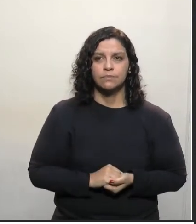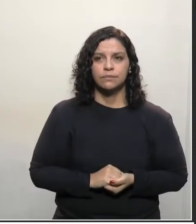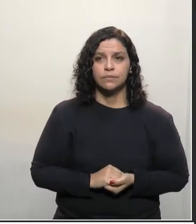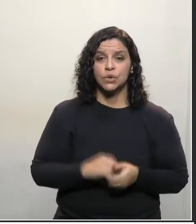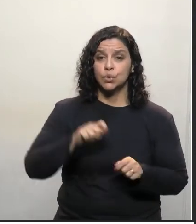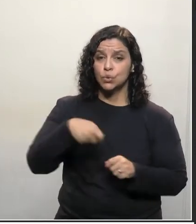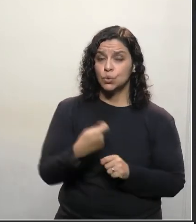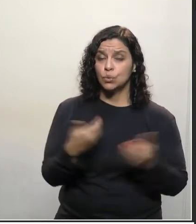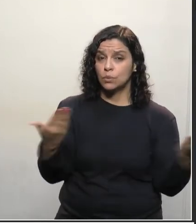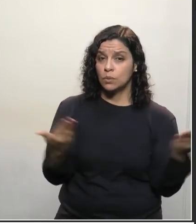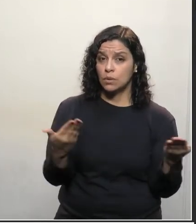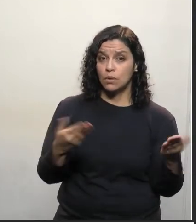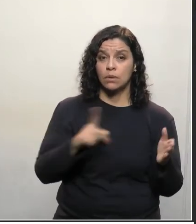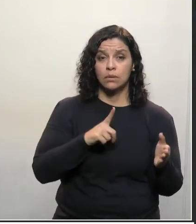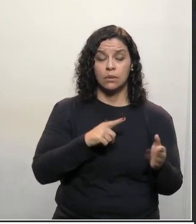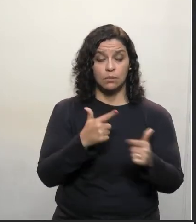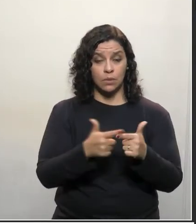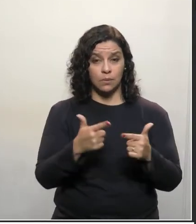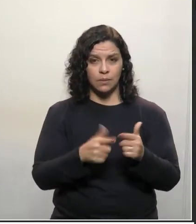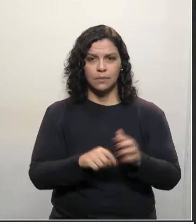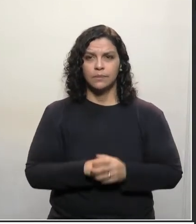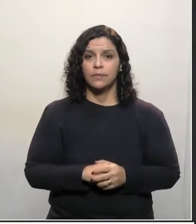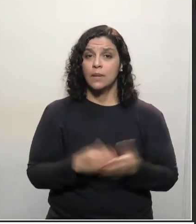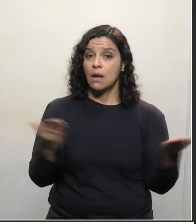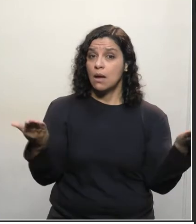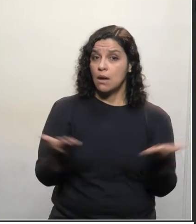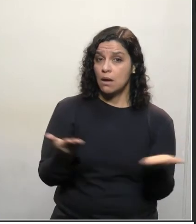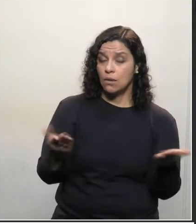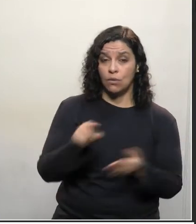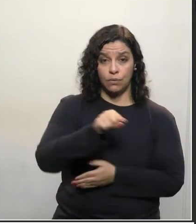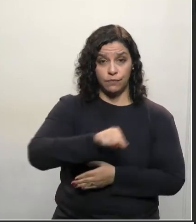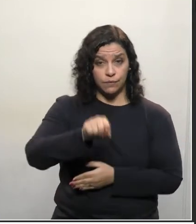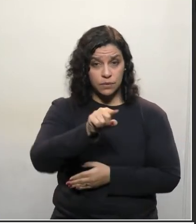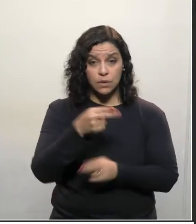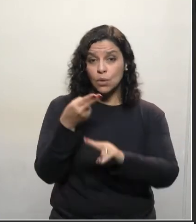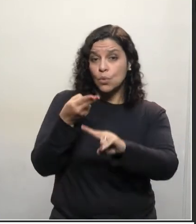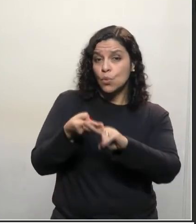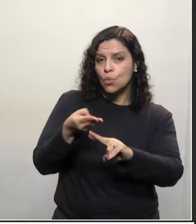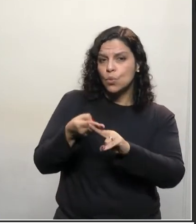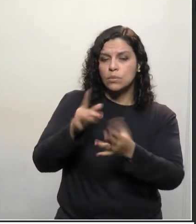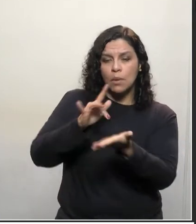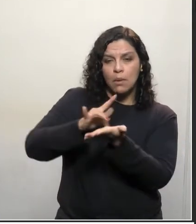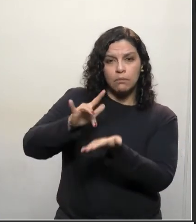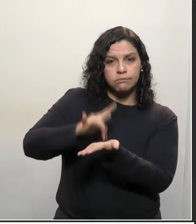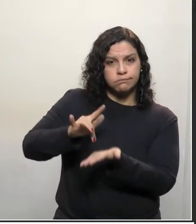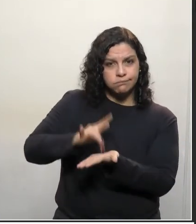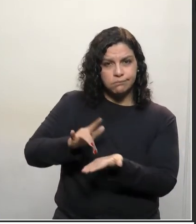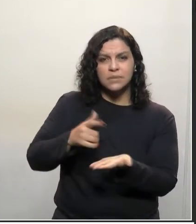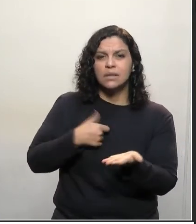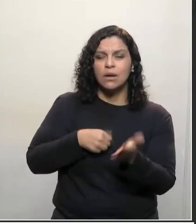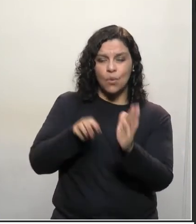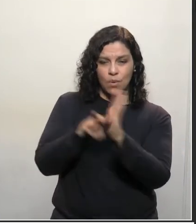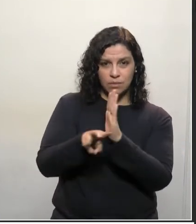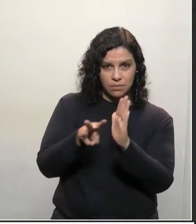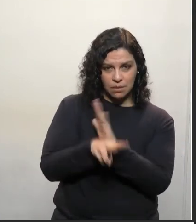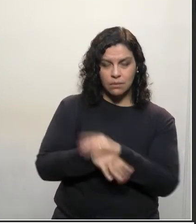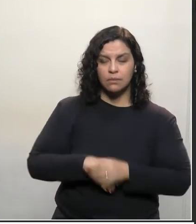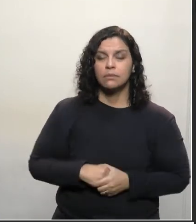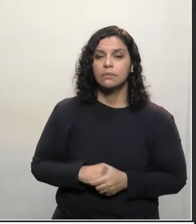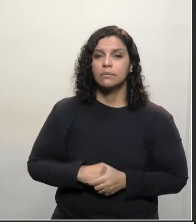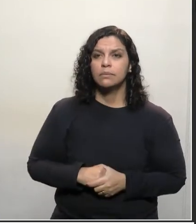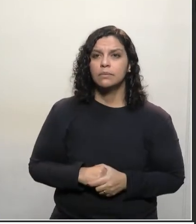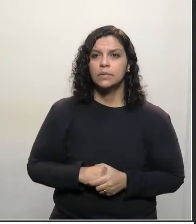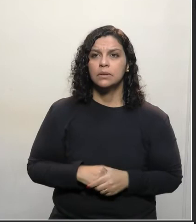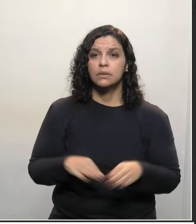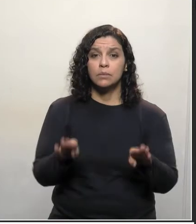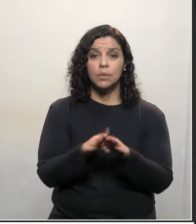de ocorrência. E agora você usa um instrumento novo, que é o WhatsApp,